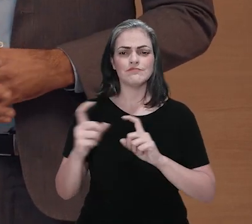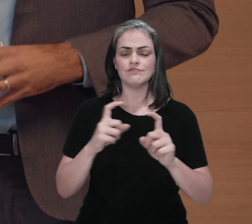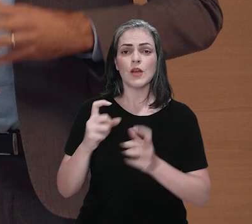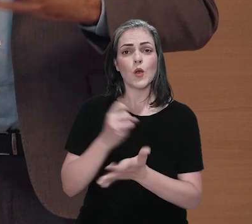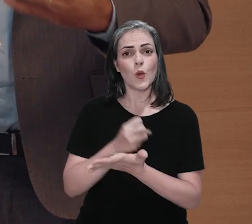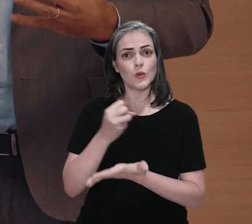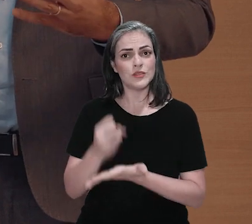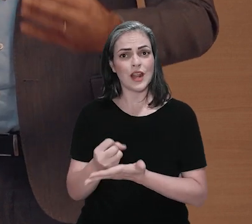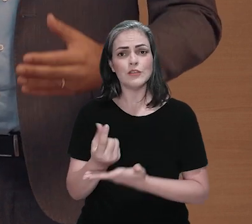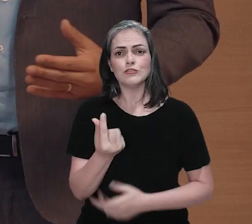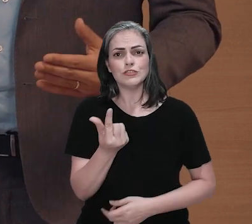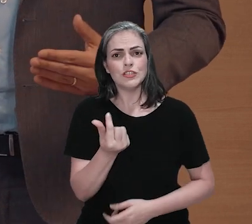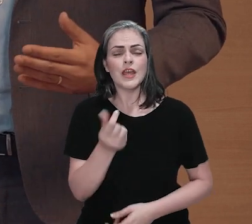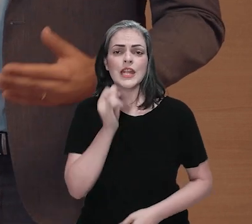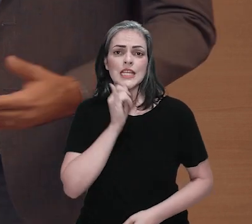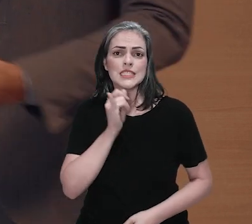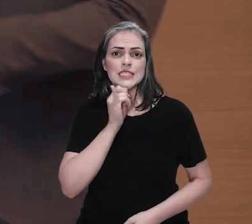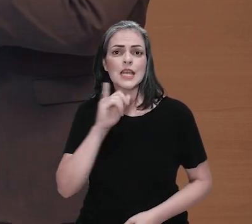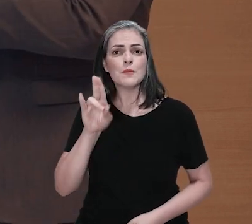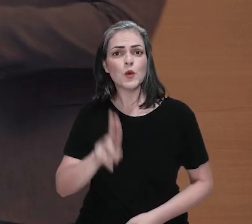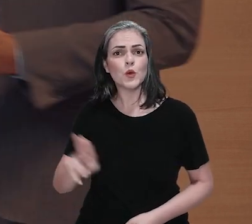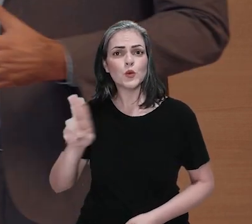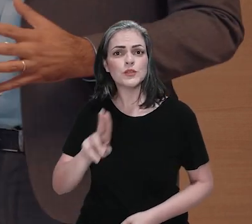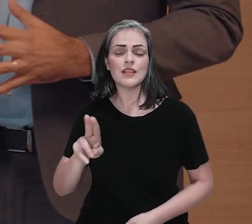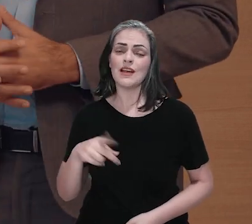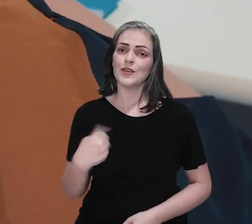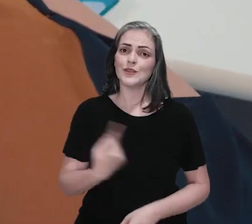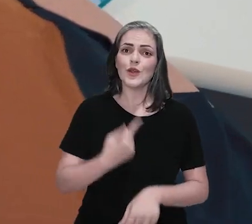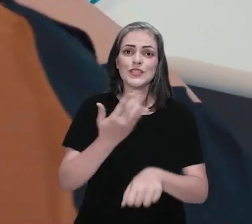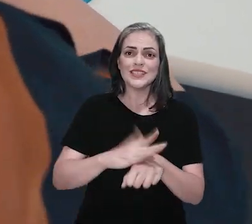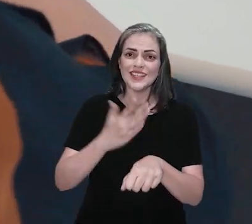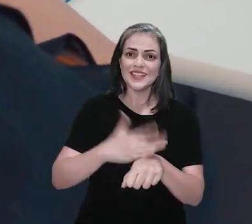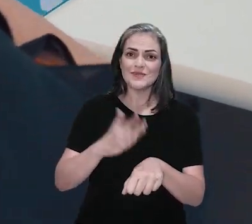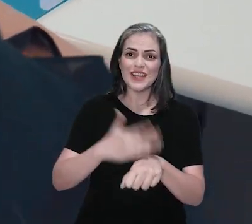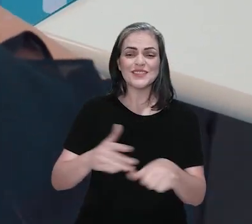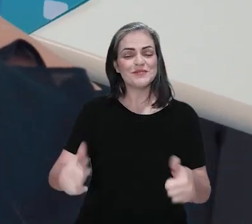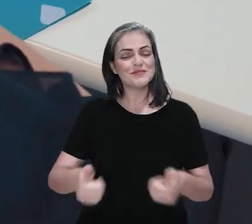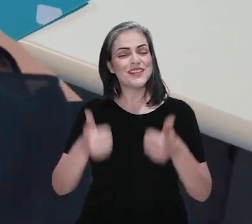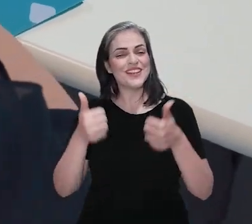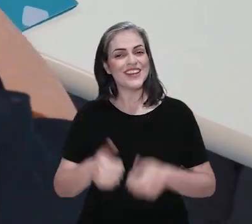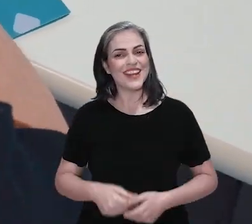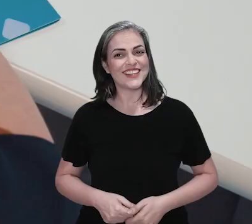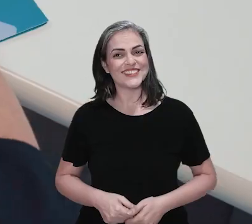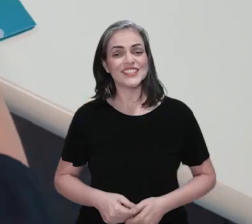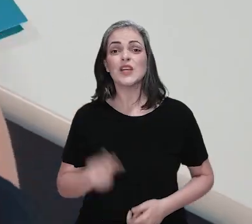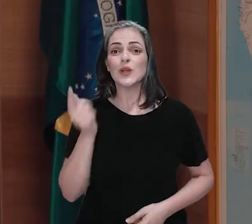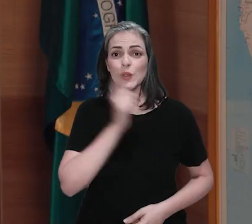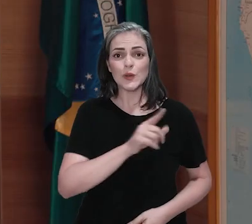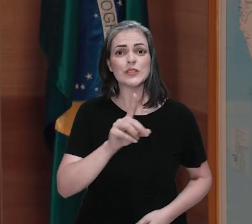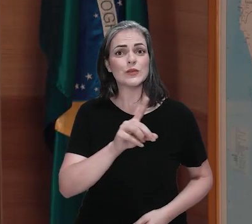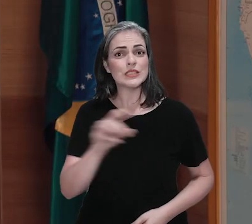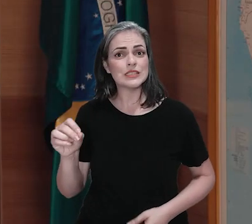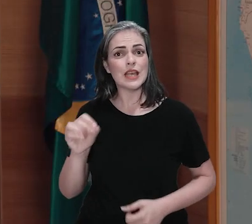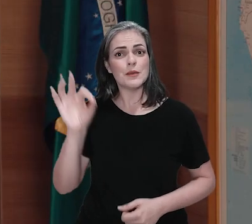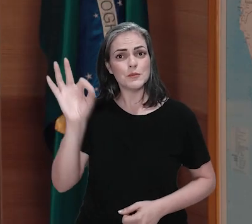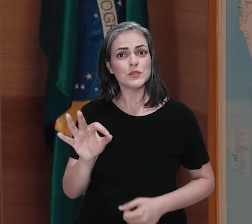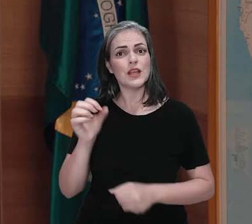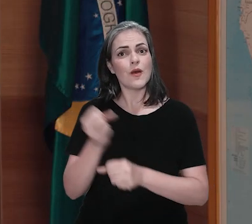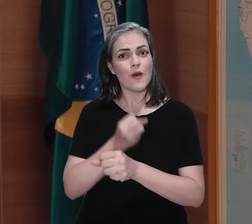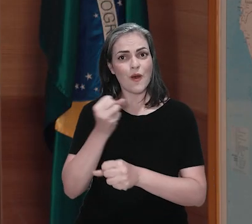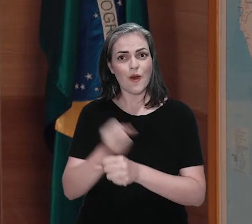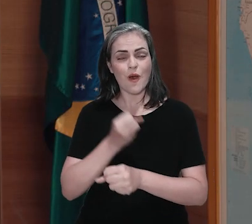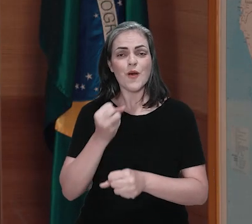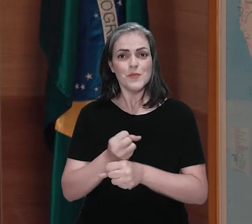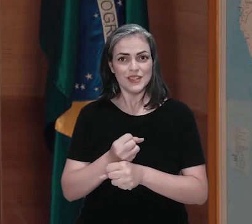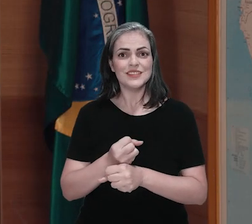dos contratos. Recurso que foi suficiente, por exemplo, para fazer as nossas capacitações. A gente conseguisse executar 100% das obras